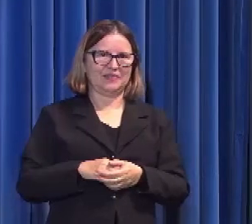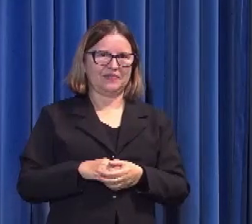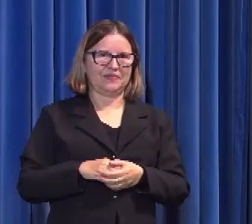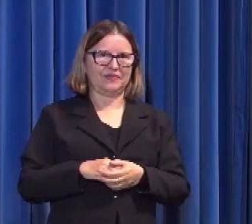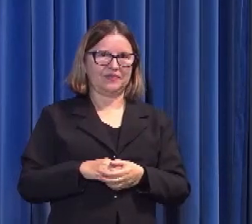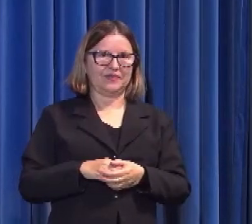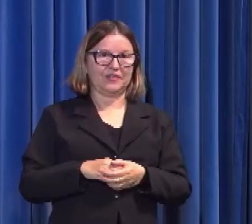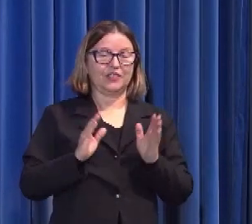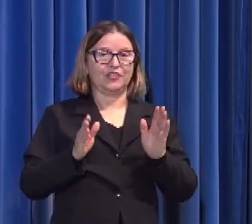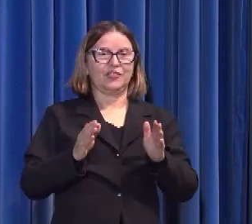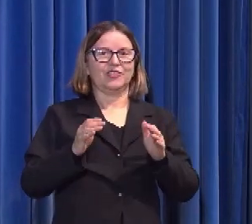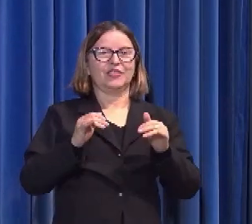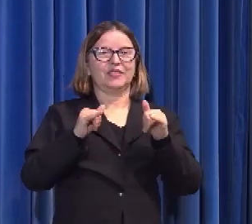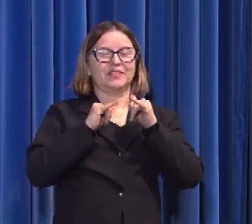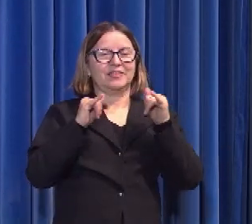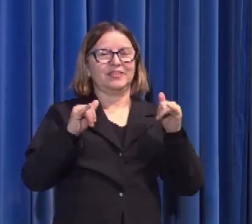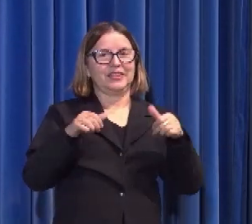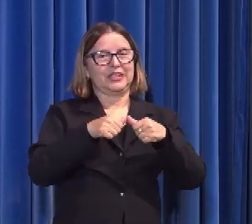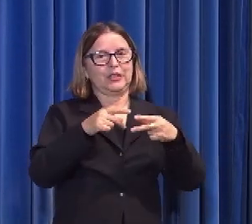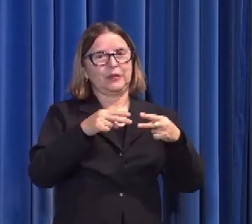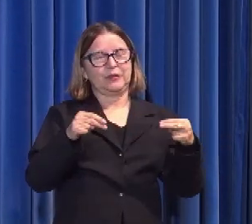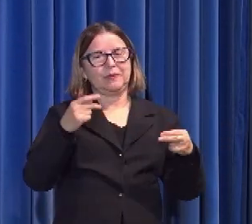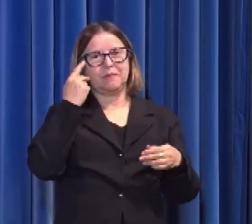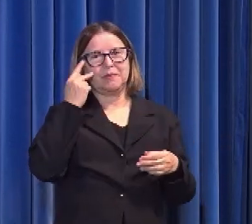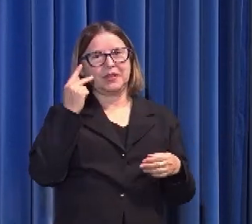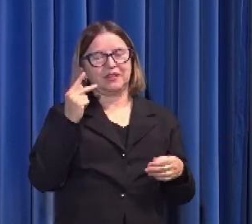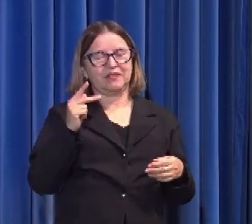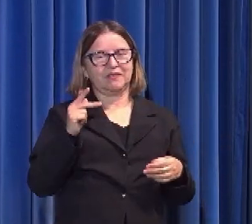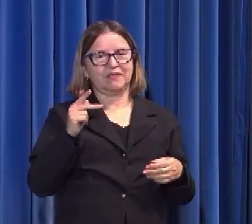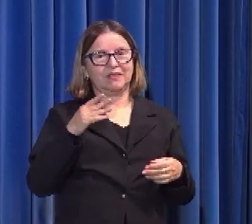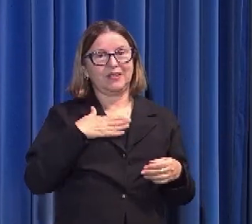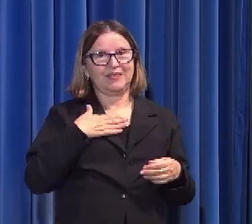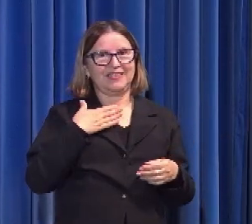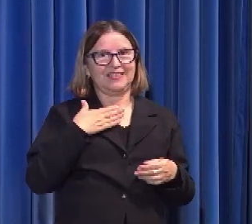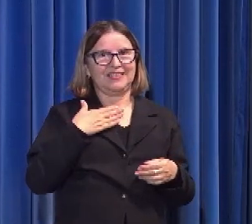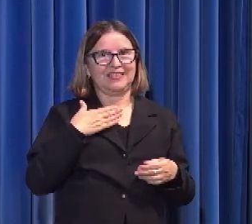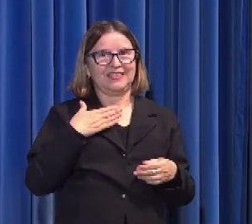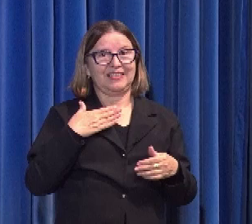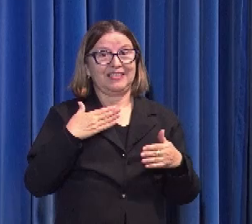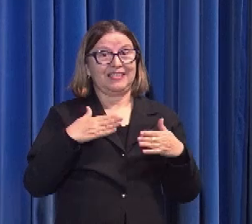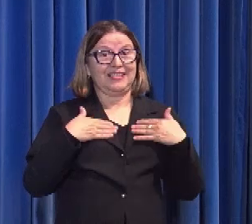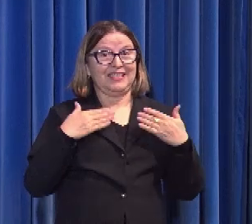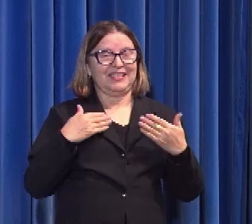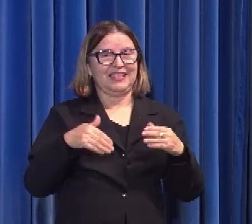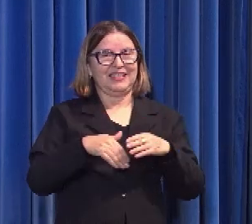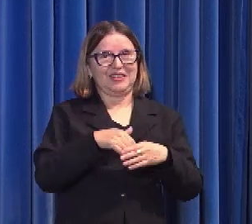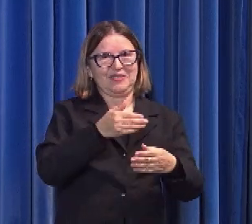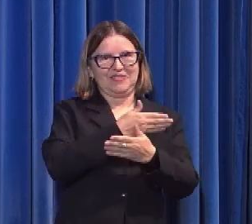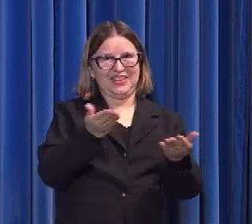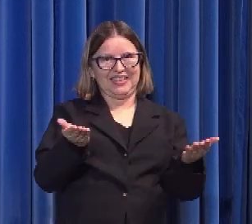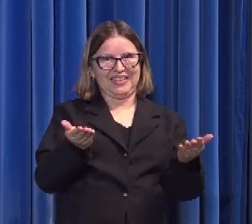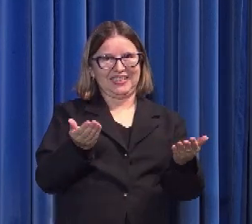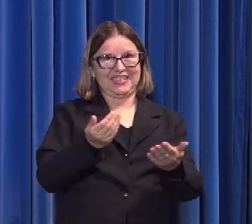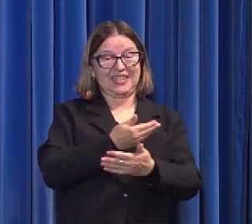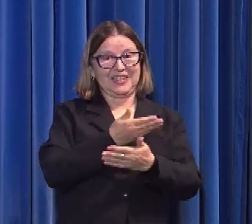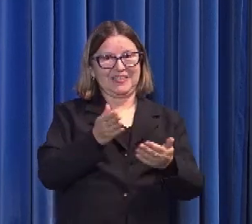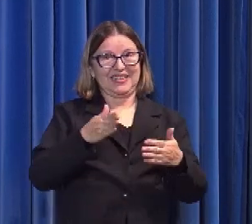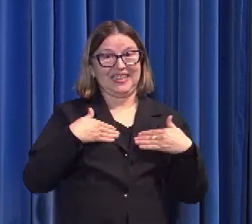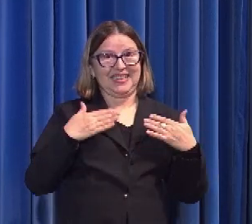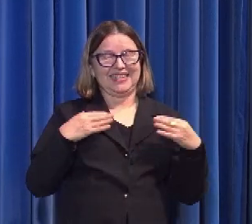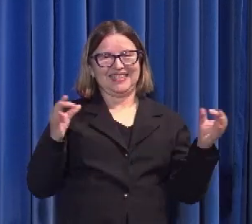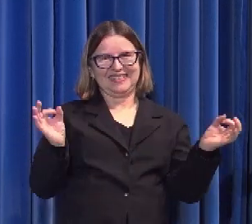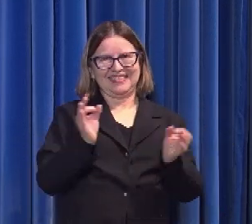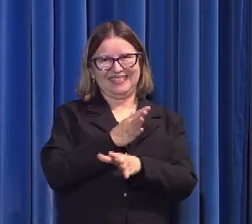e tenho-vos dito estas coisas para o que o meu para que o meu gozo esteja em Vós eo vosso gozo seja